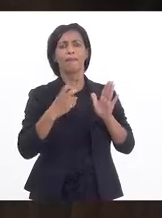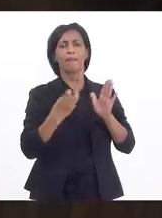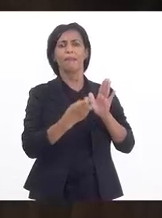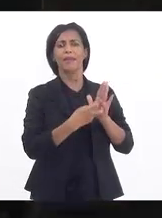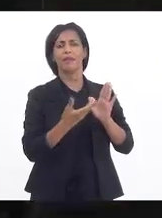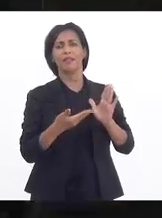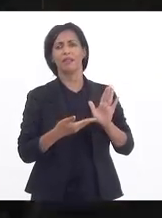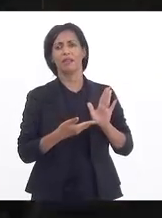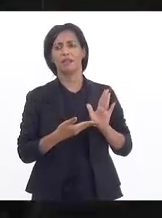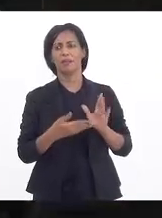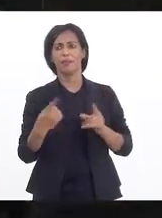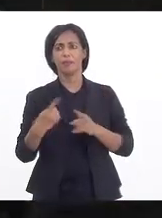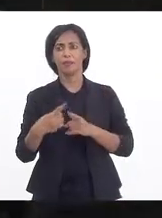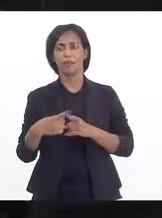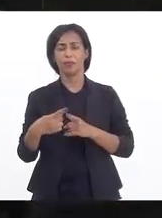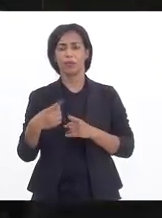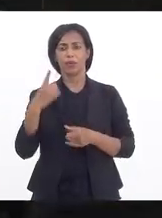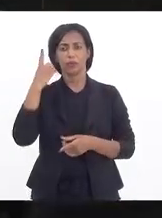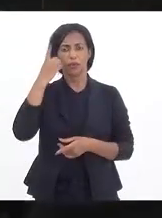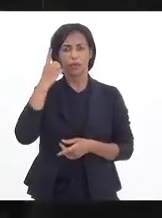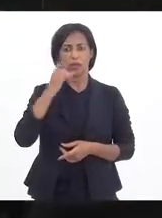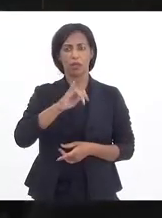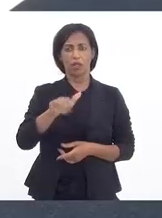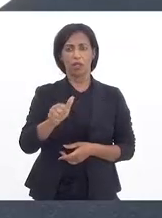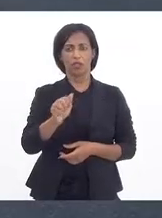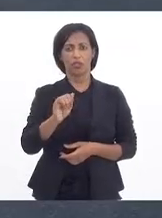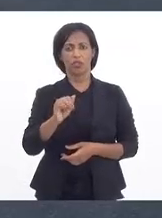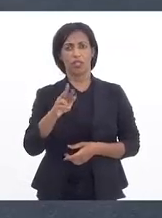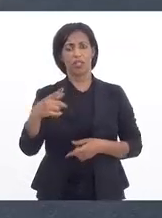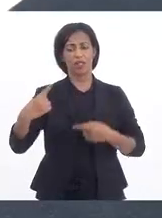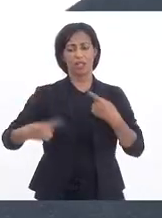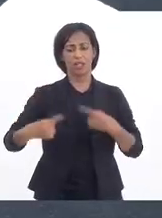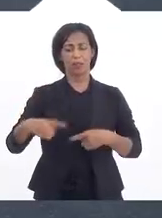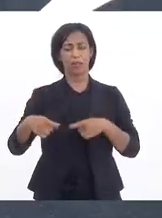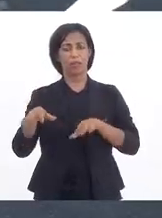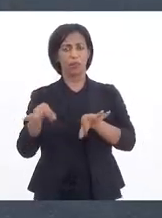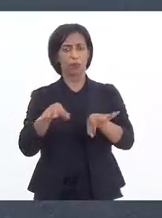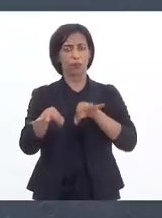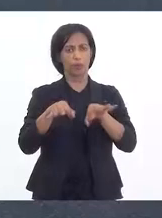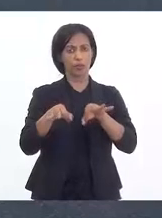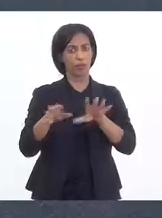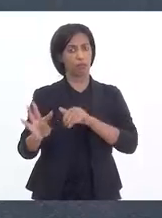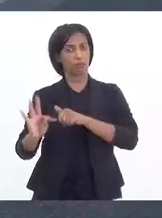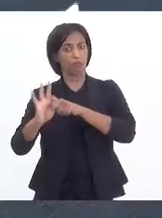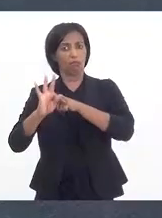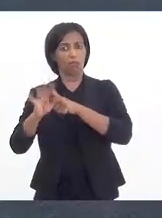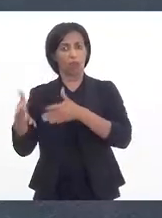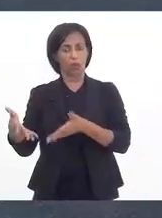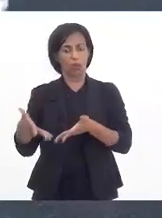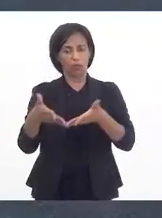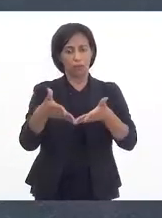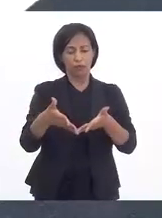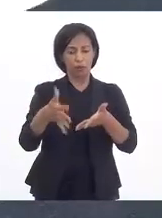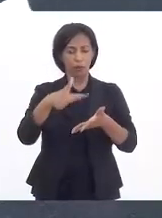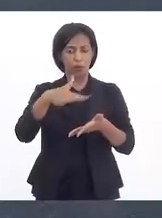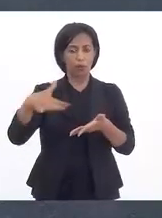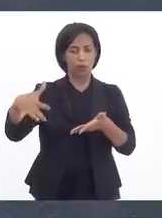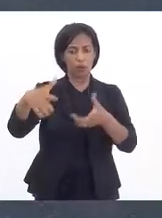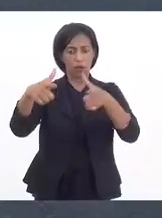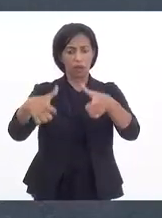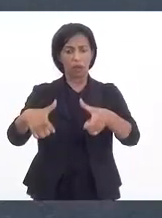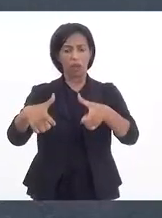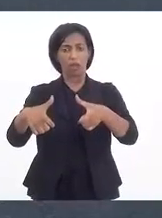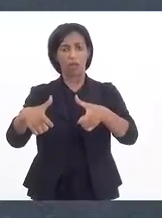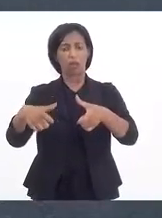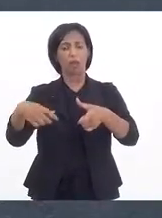é de 15 está debatendo esse projeto Tecnicamente qual localidade que é muito importante